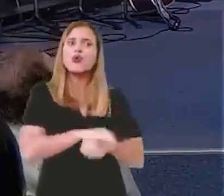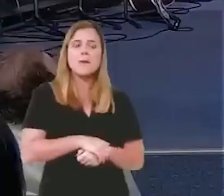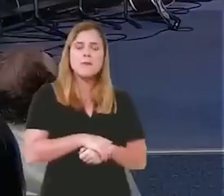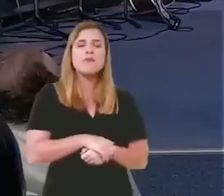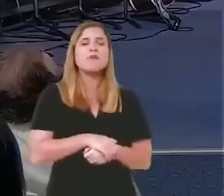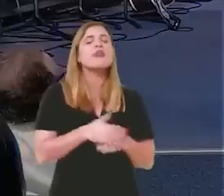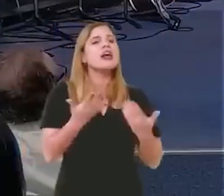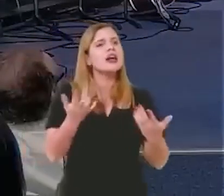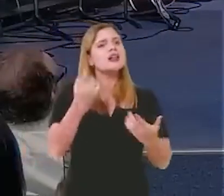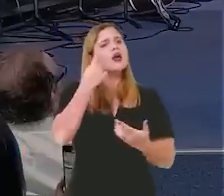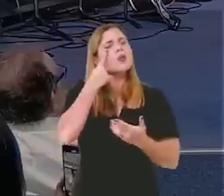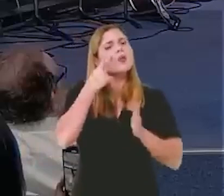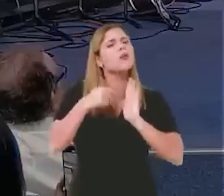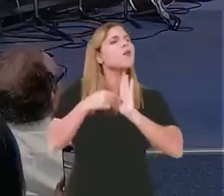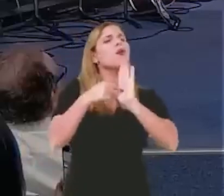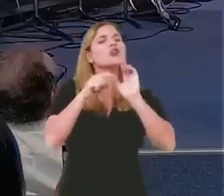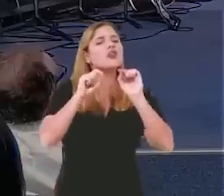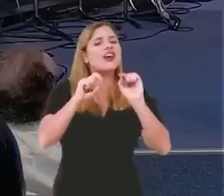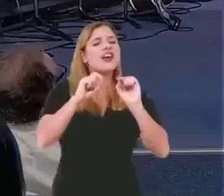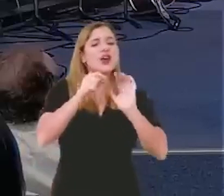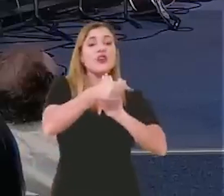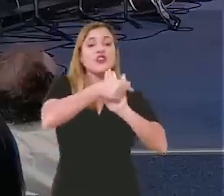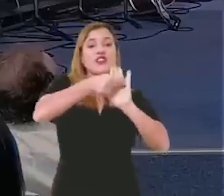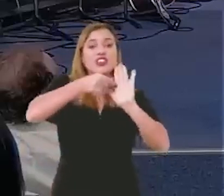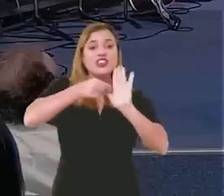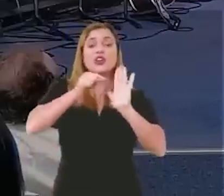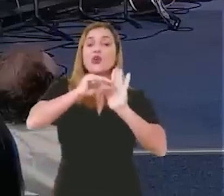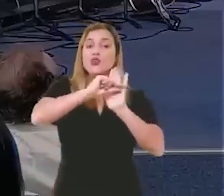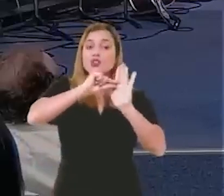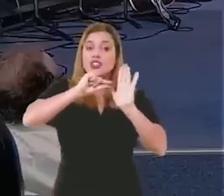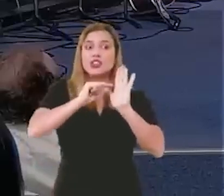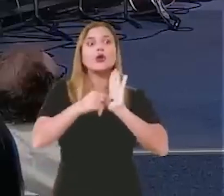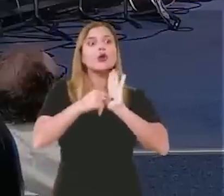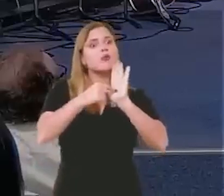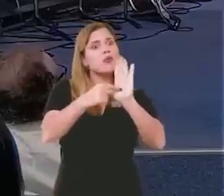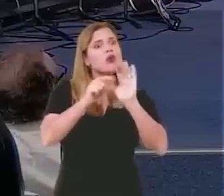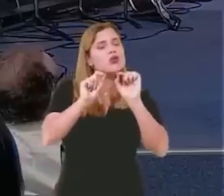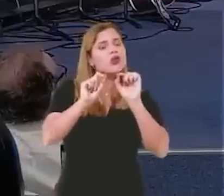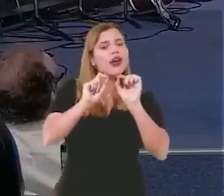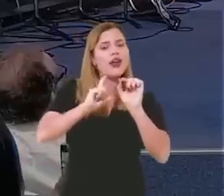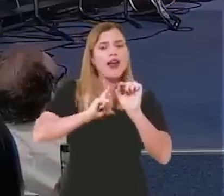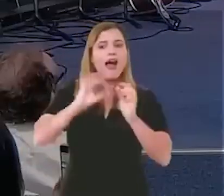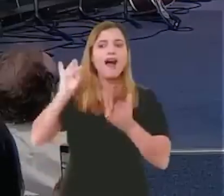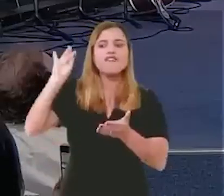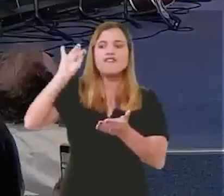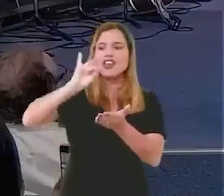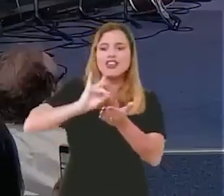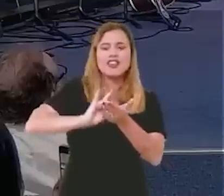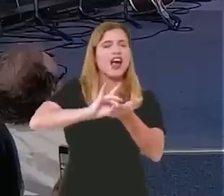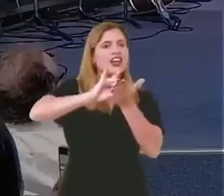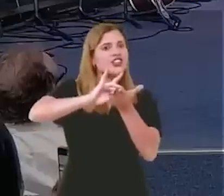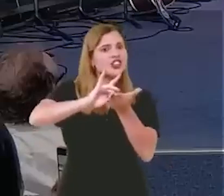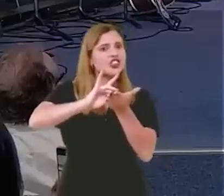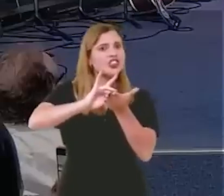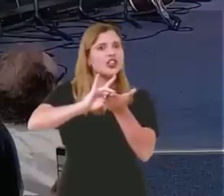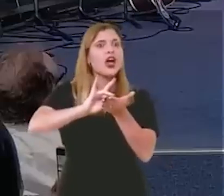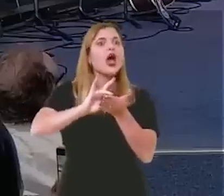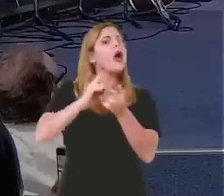espantoso. Sabem por quê? Porque ele coloca o machado da verdade na raiz de